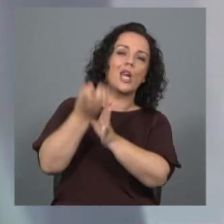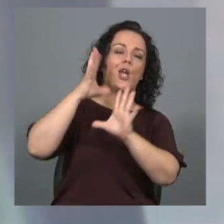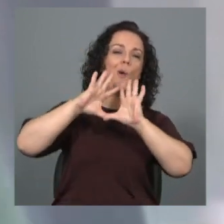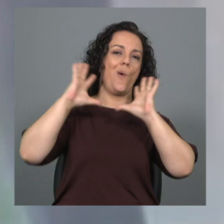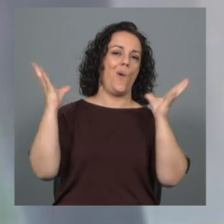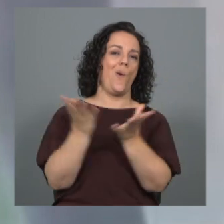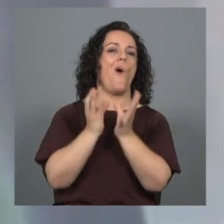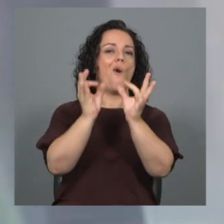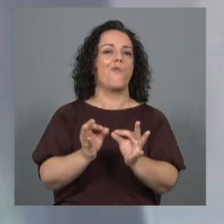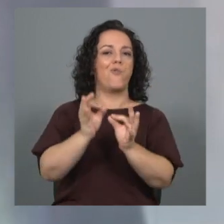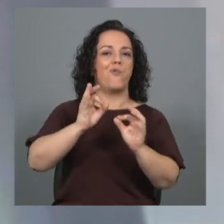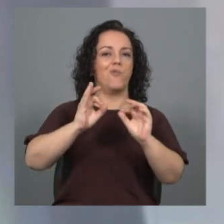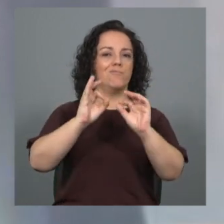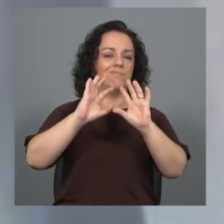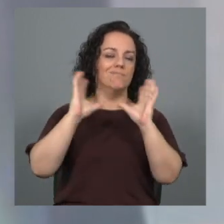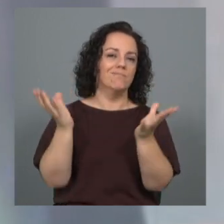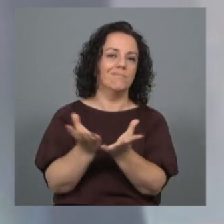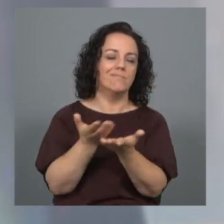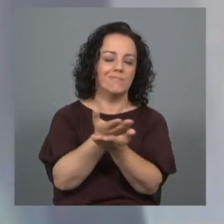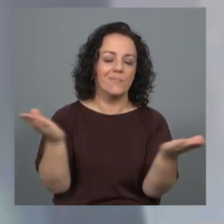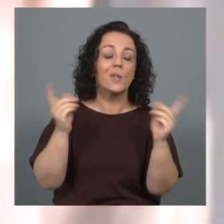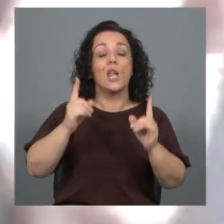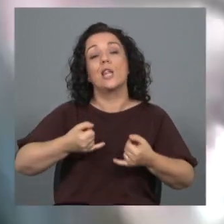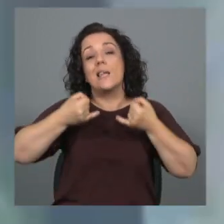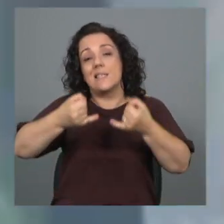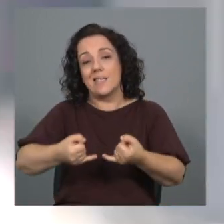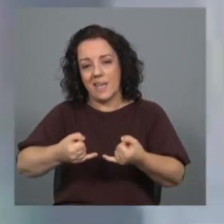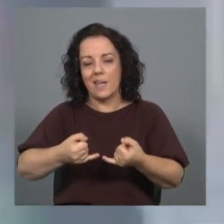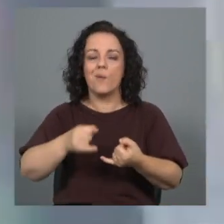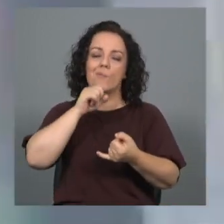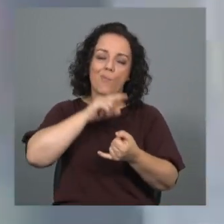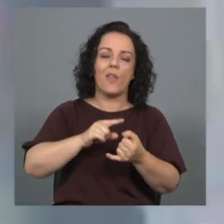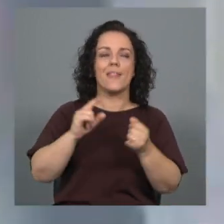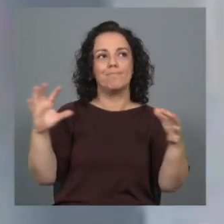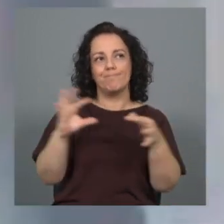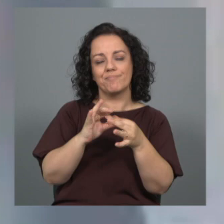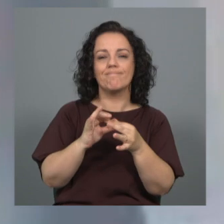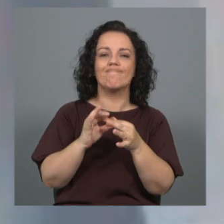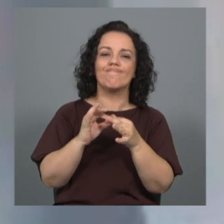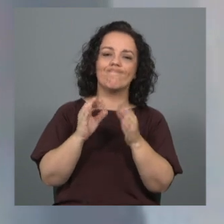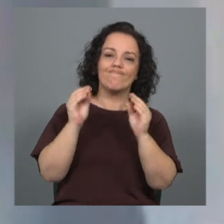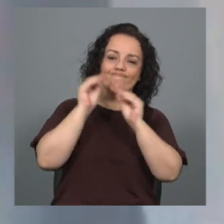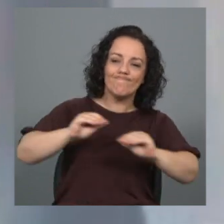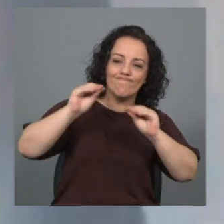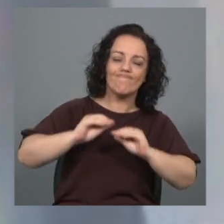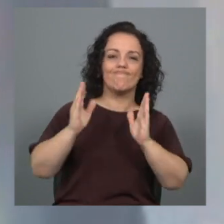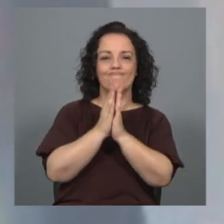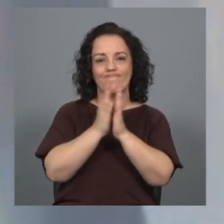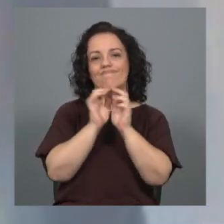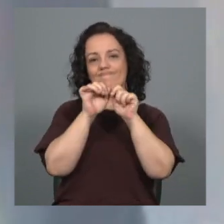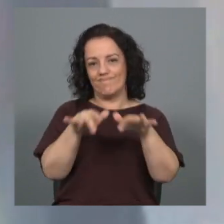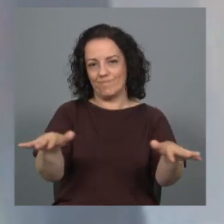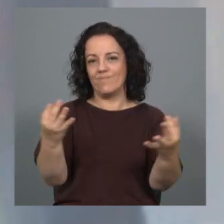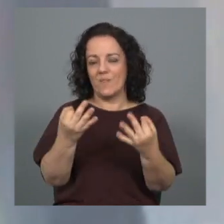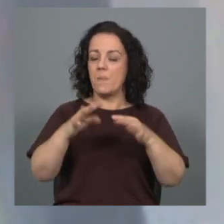E, portanto, depois aí então poderá vir também a componente evangelística, chamemos-lhe assim. Mas de certeza